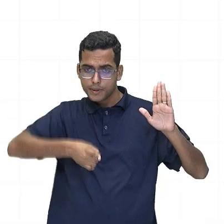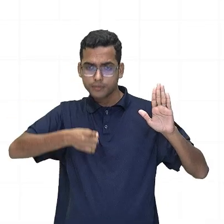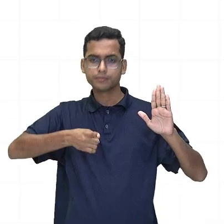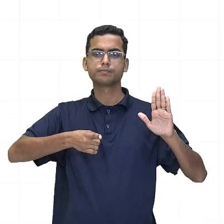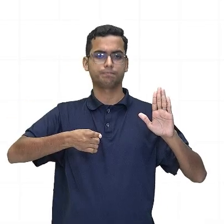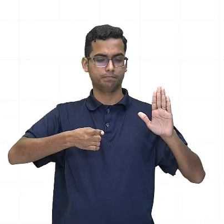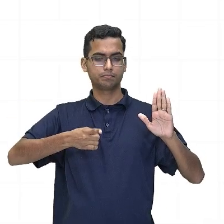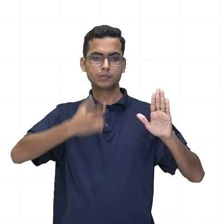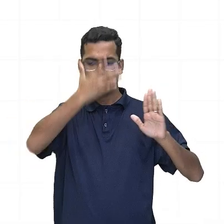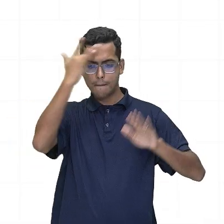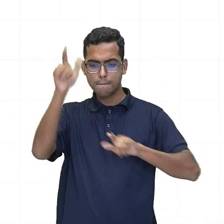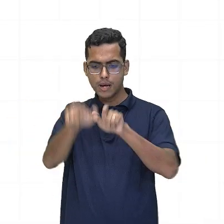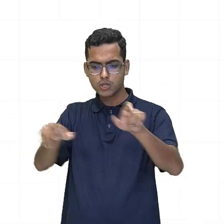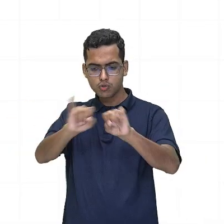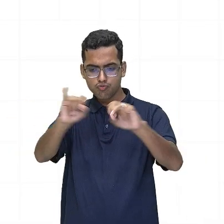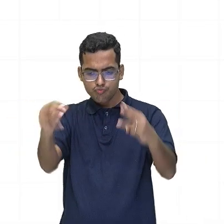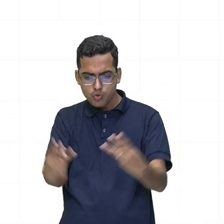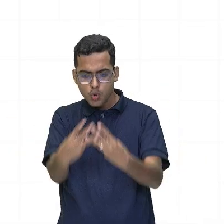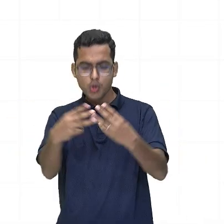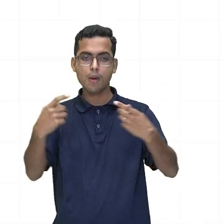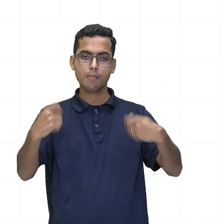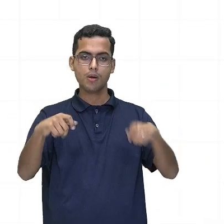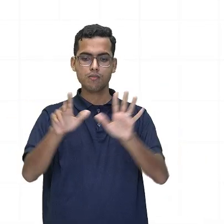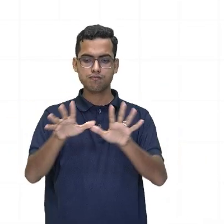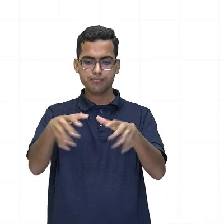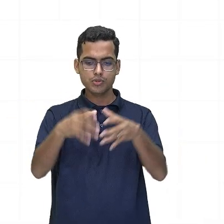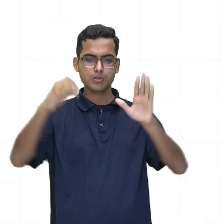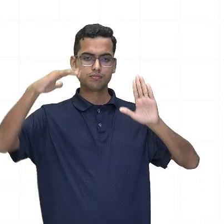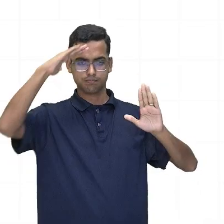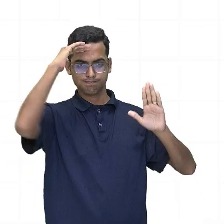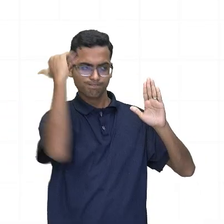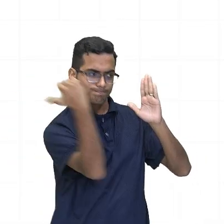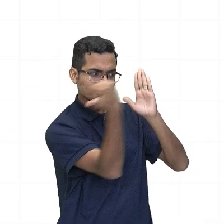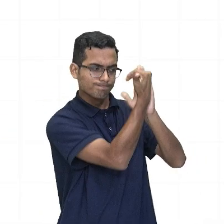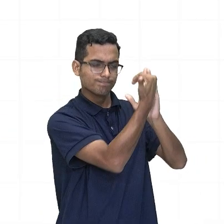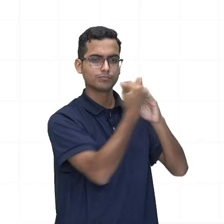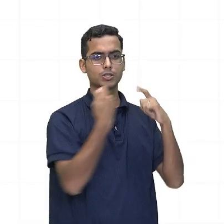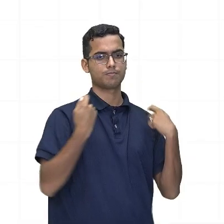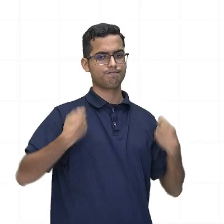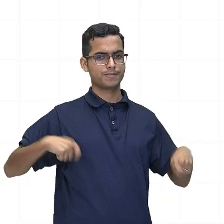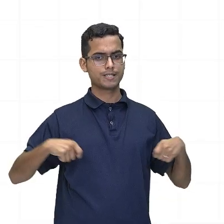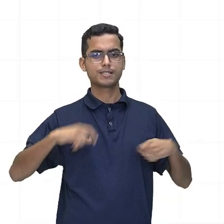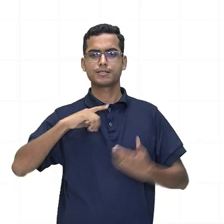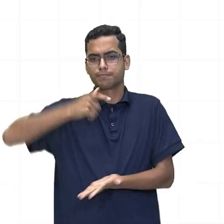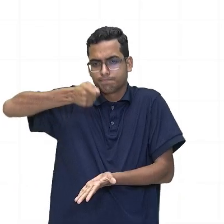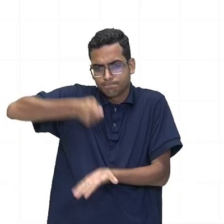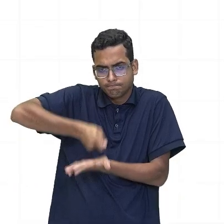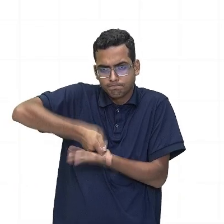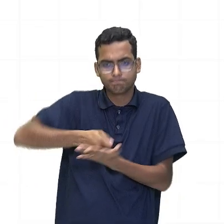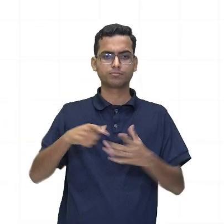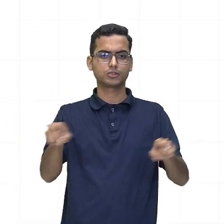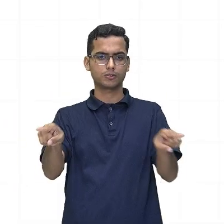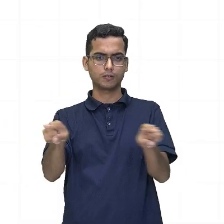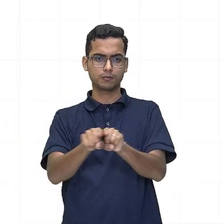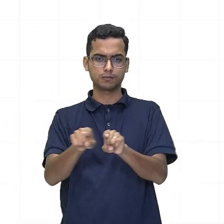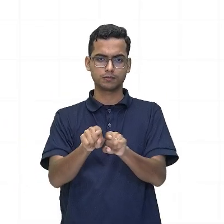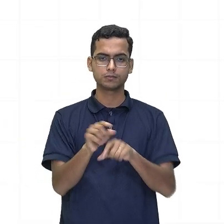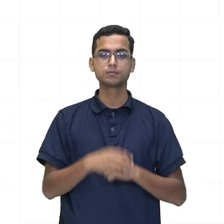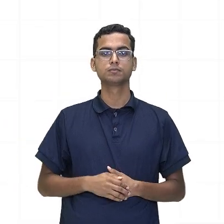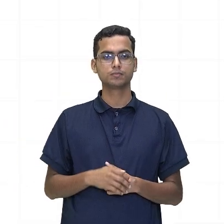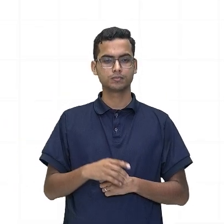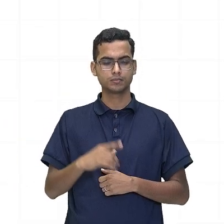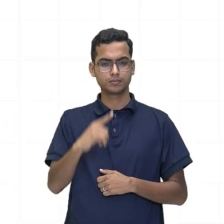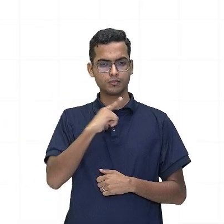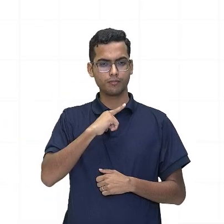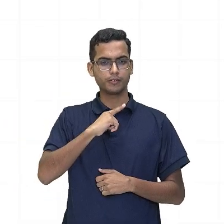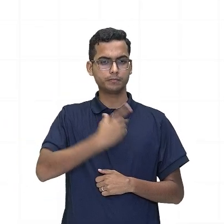seguir, e um pouco para os cristãos que também bebem das fontes judaicas, nas suas práticas de vida,